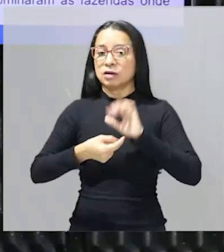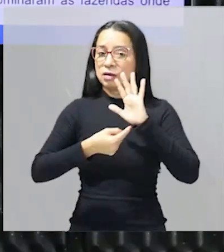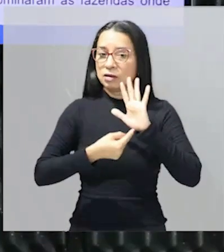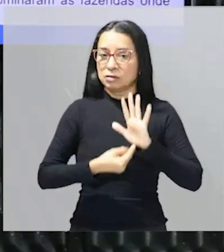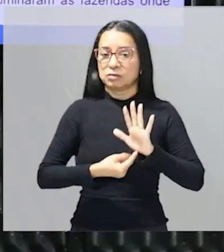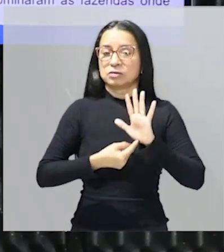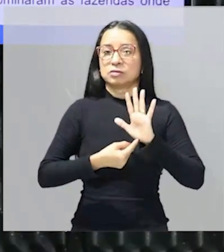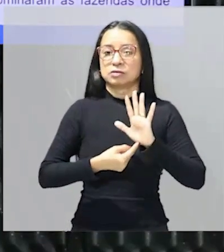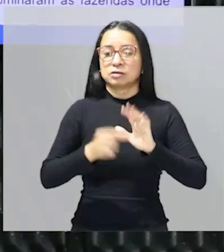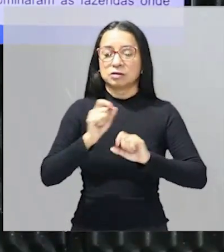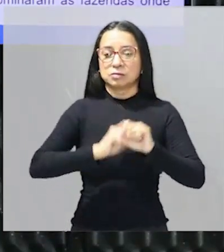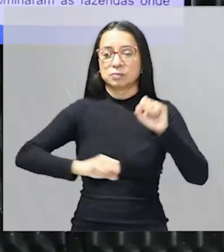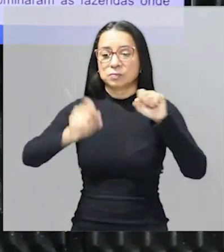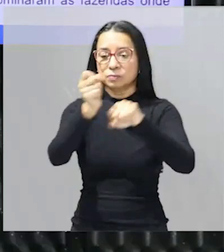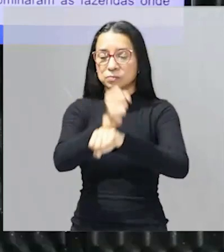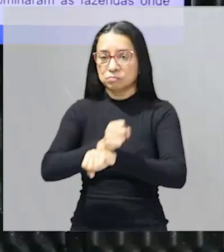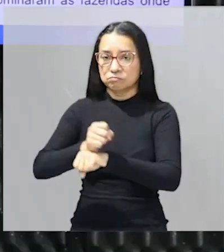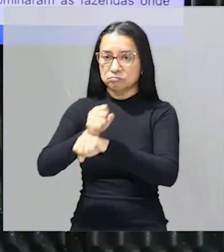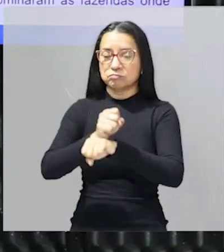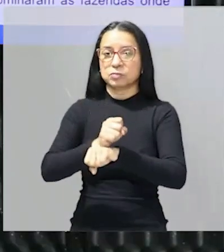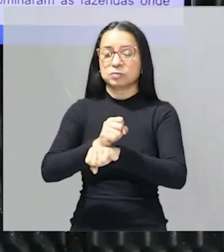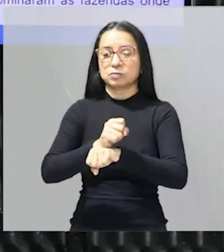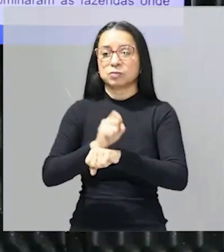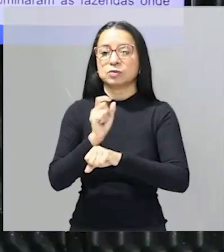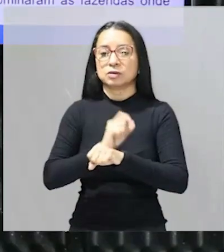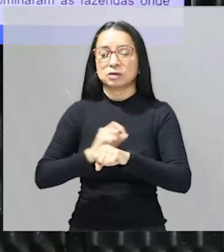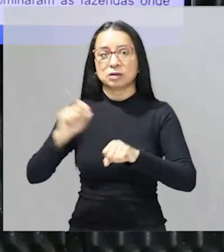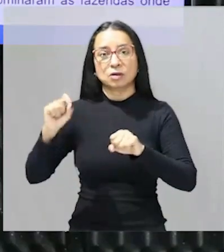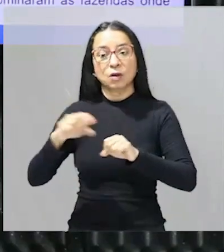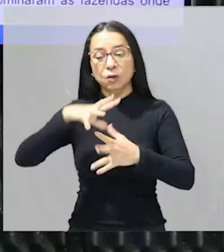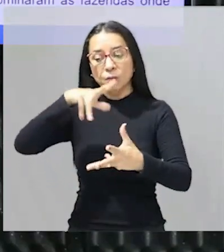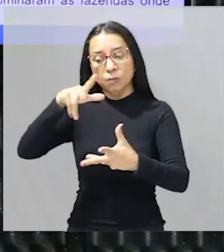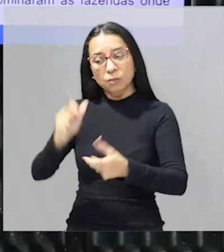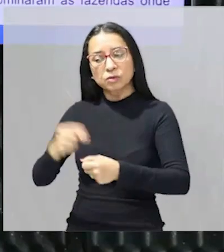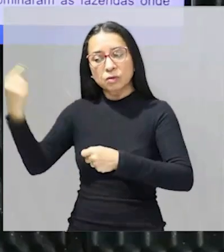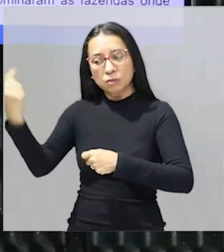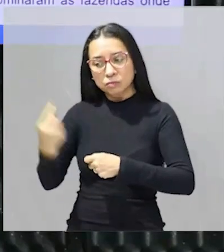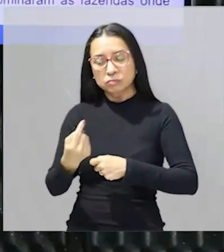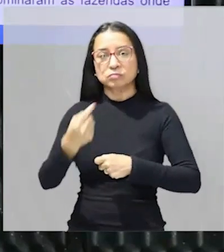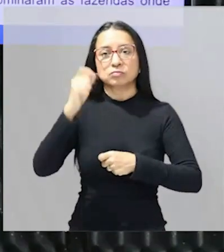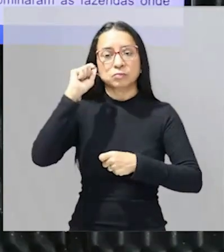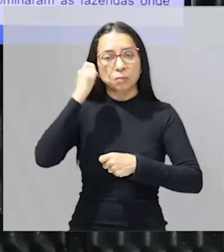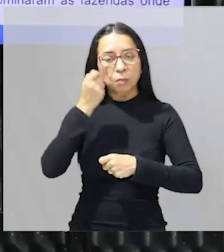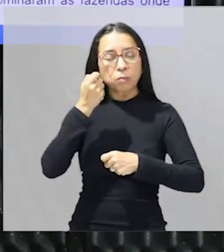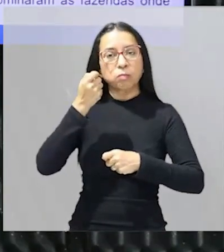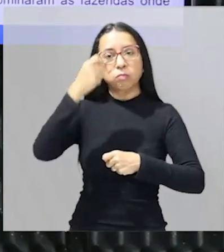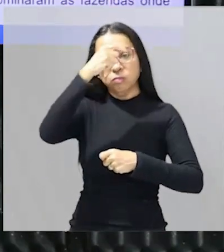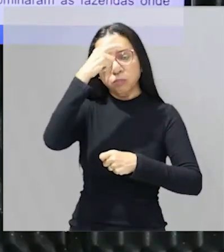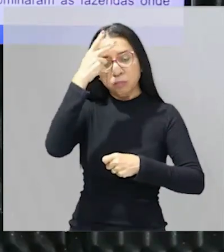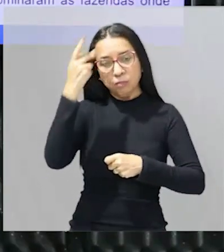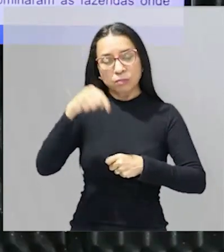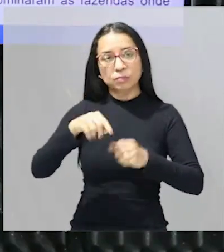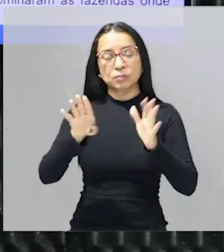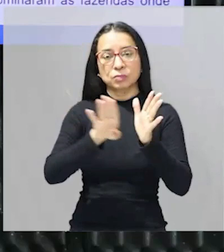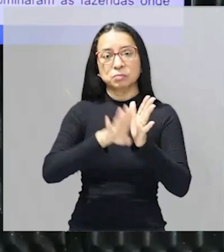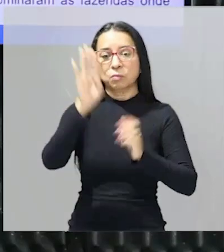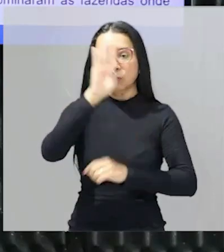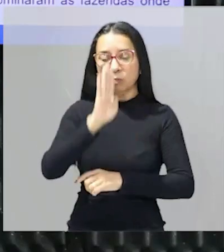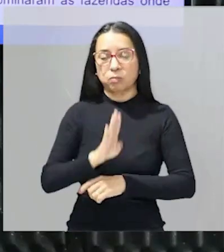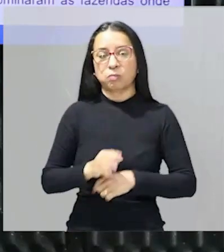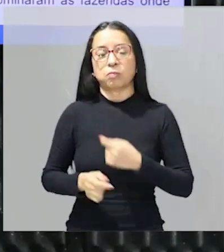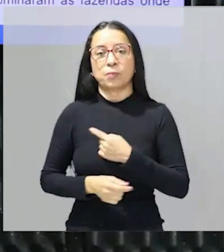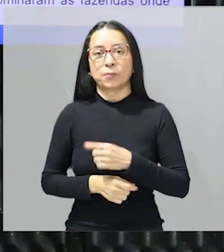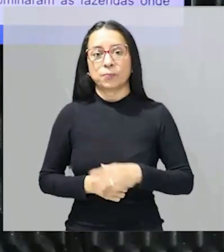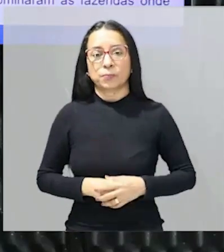escravidão via tráfico internacional. Nos Estados Unidos, você tem um predomínio muito mais de fazendas reprodutoras de escravos